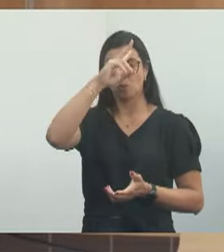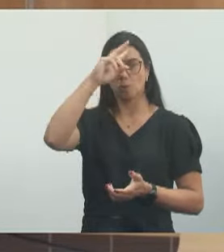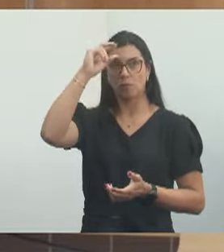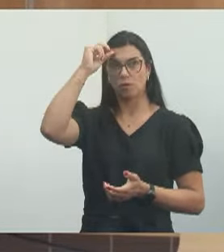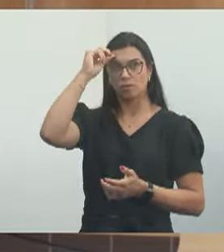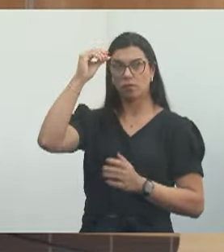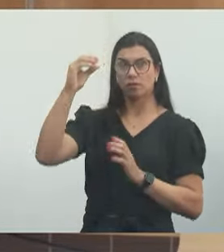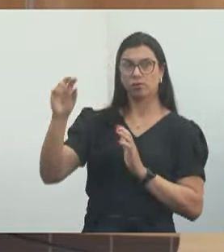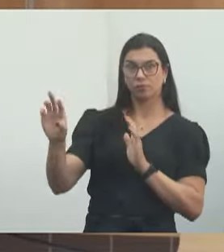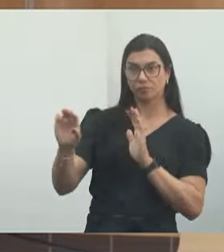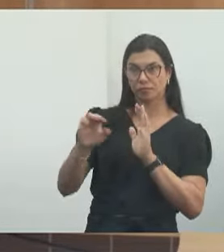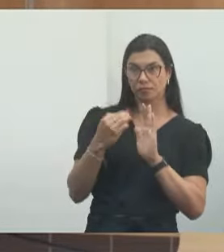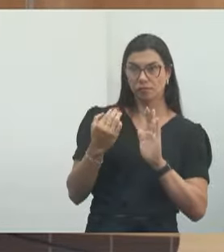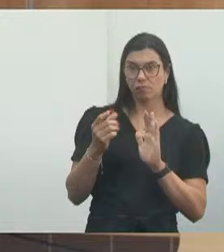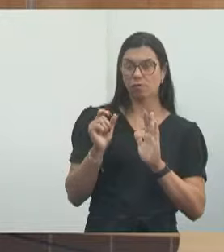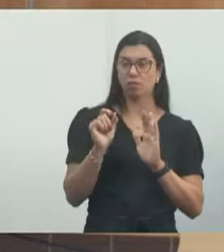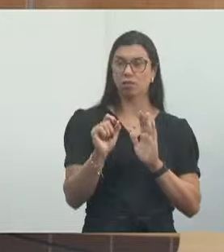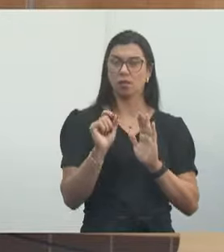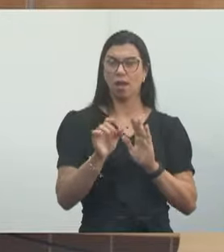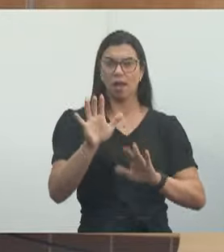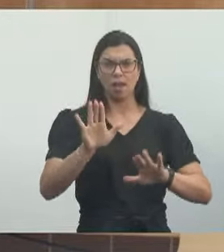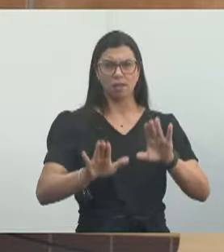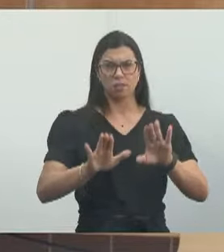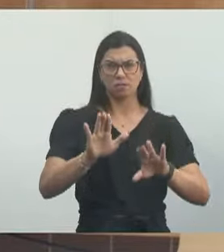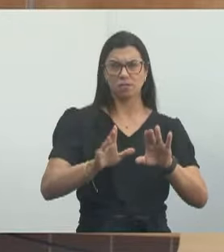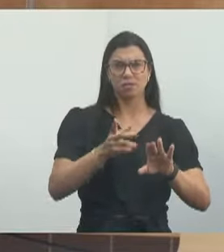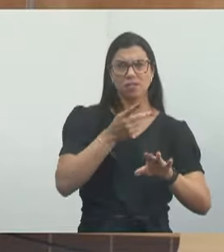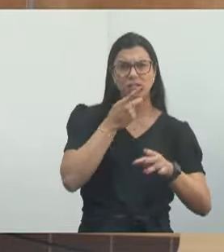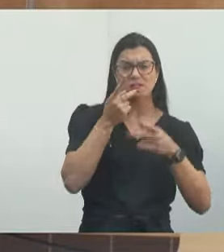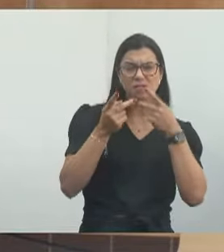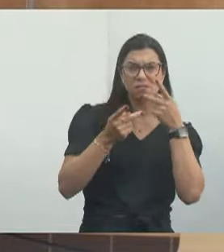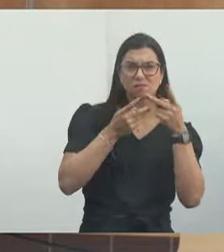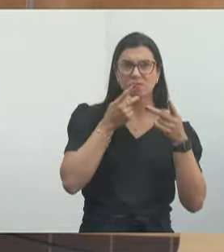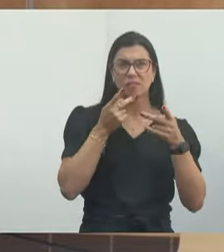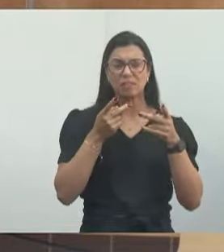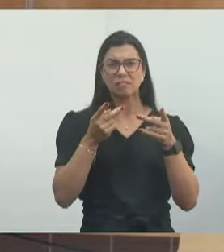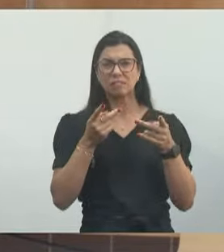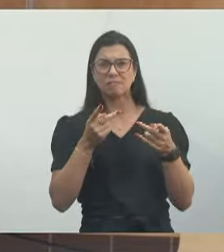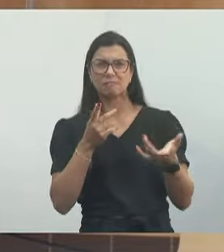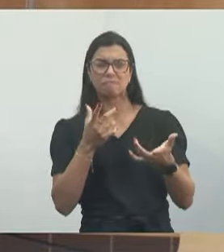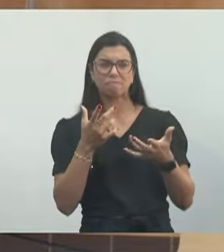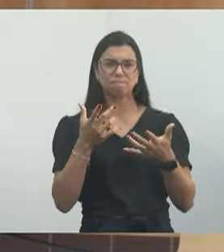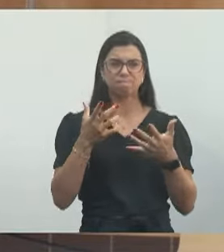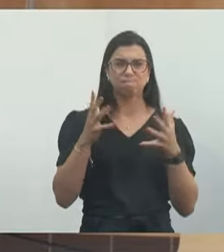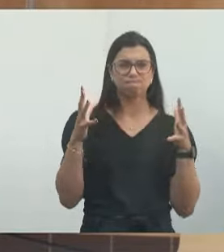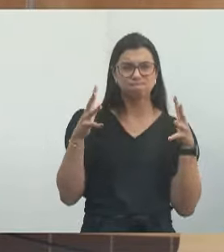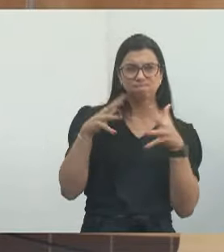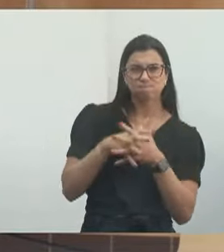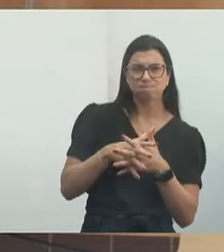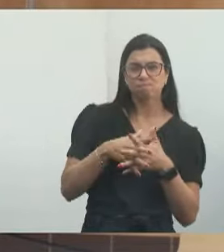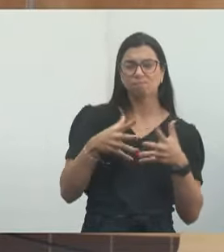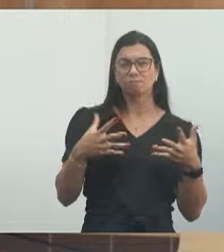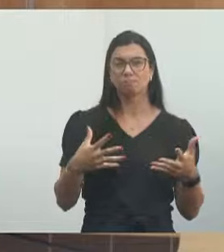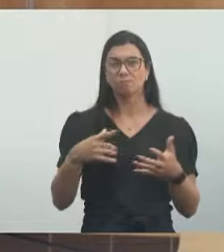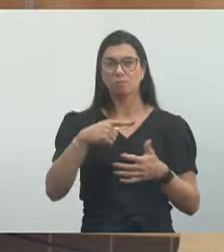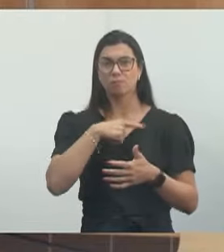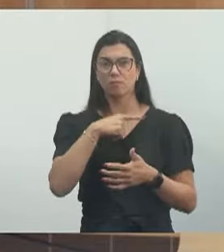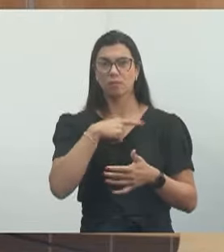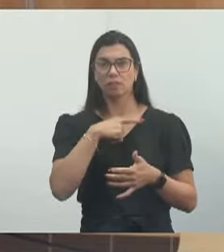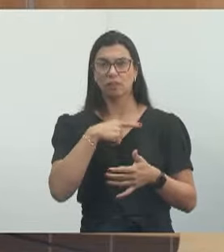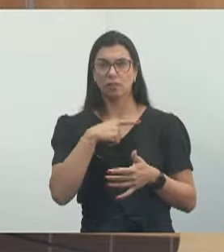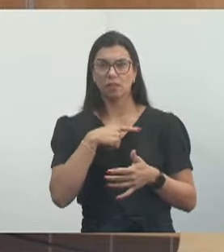encaminha, porque muitas vezes as falas aqui distorcem um pouco o objeto. O objeto em discussão,